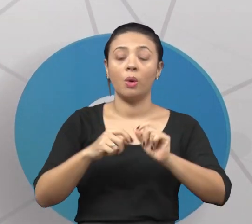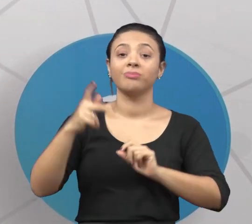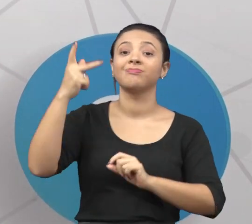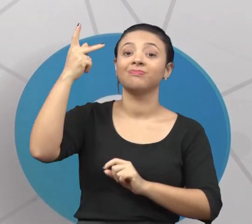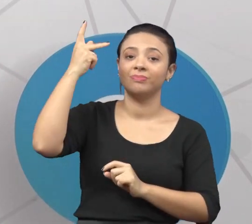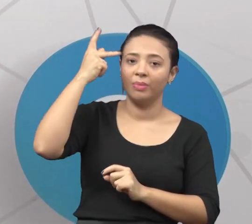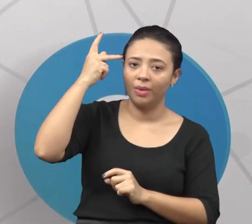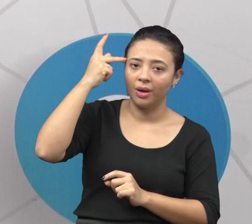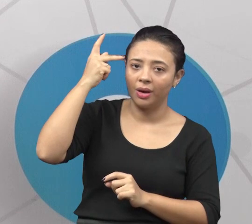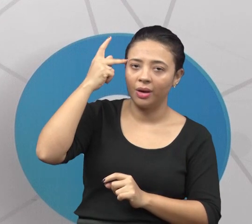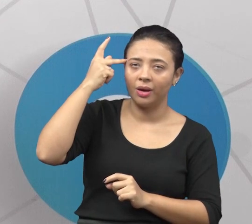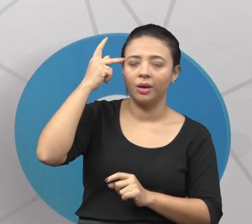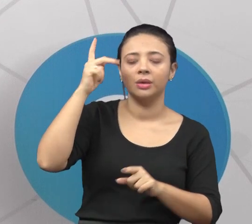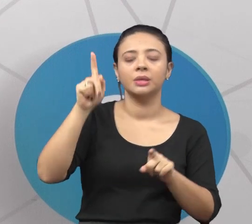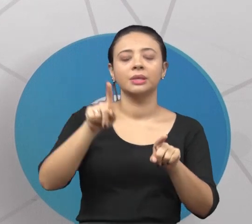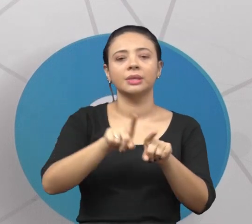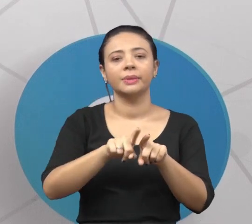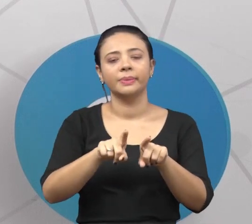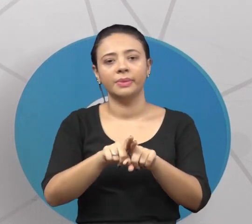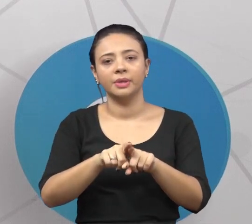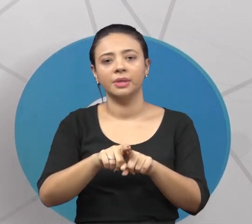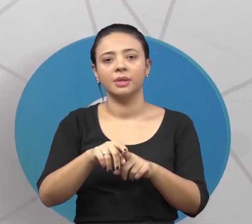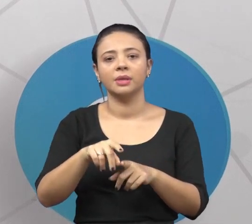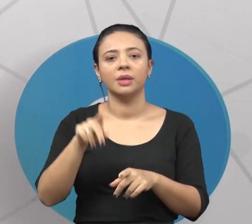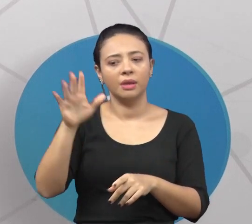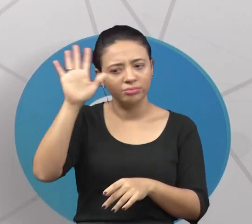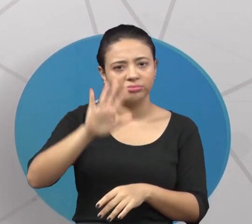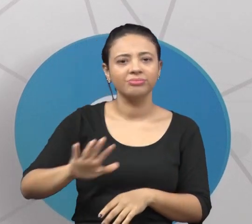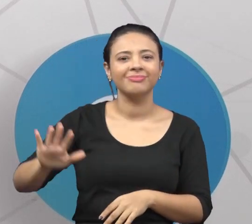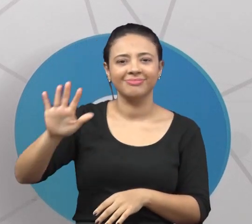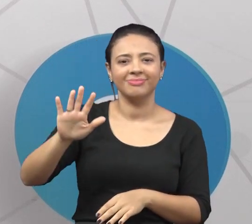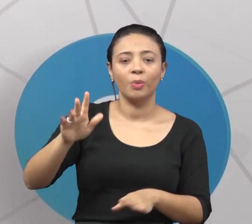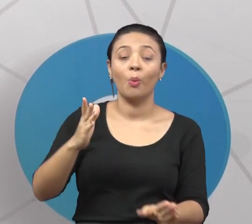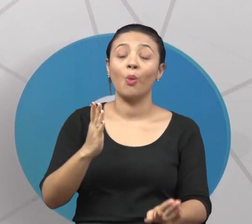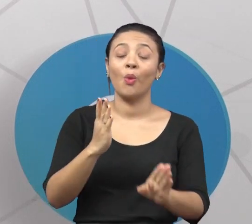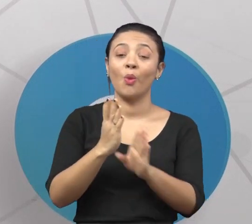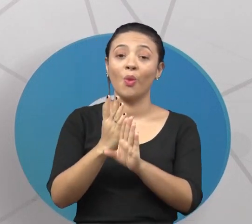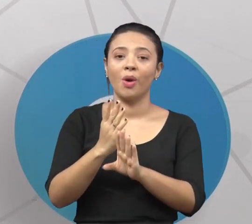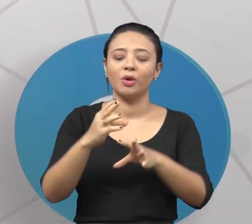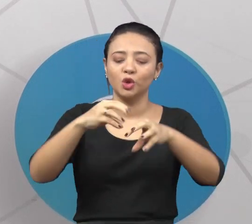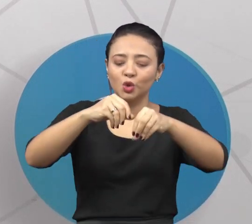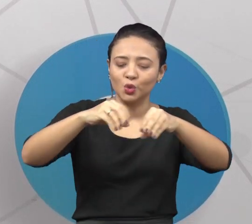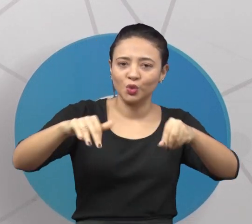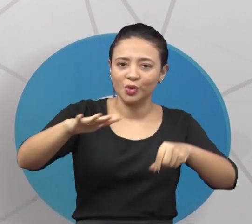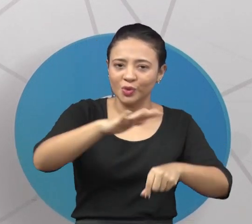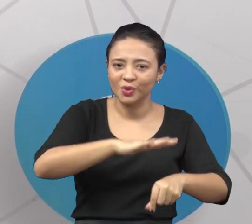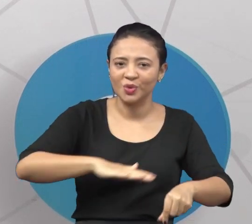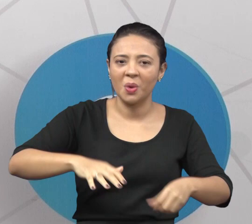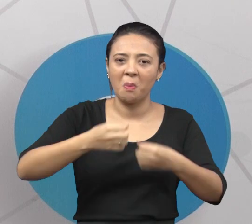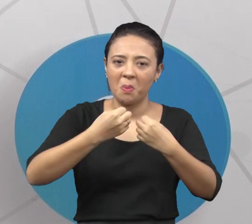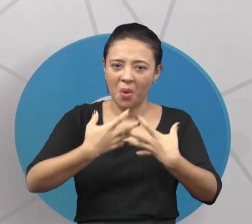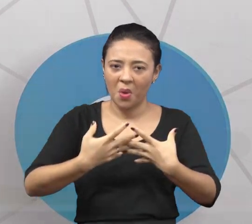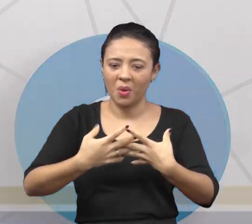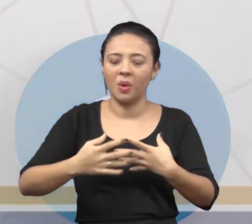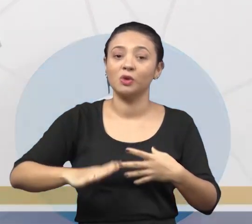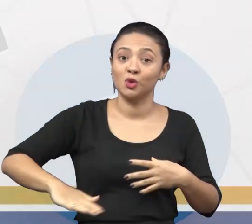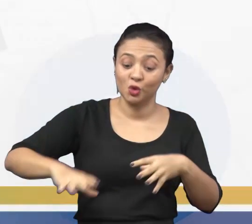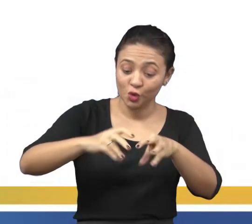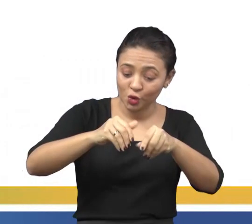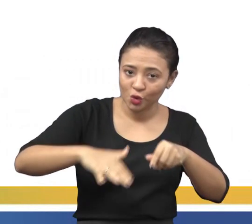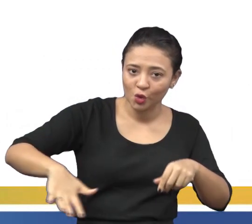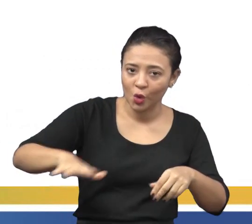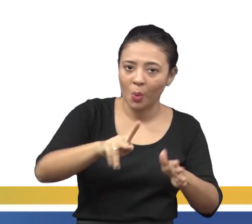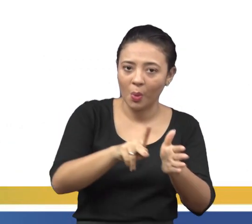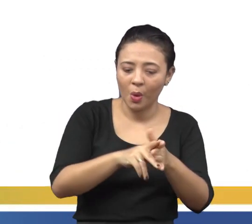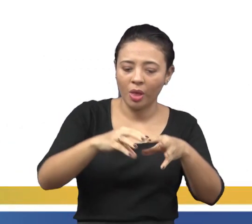Paraná, tá mais nessas regiões agora, pela questão daquele solo que eu falei para vocês, que é o solo lá da Terra Roxa, ok? O milho